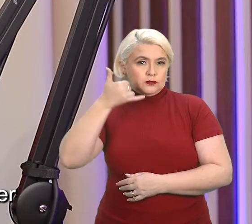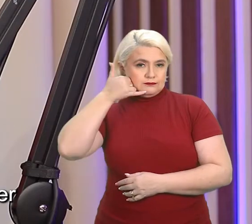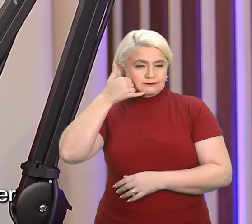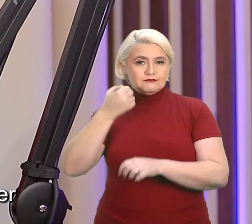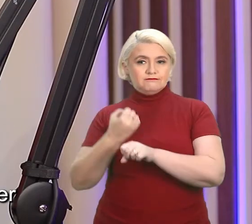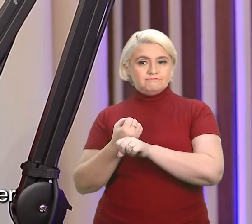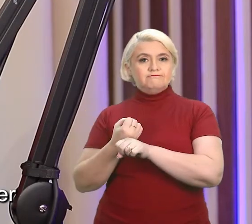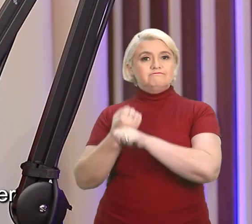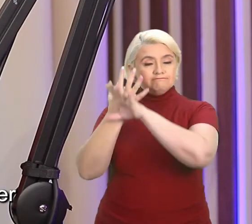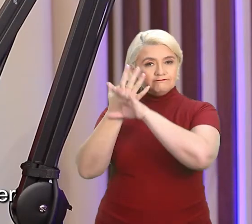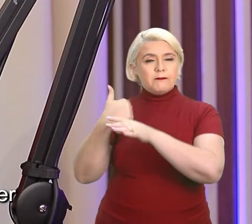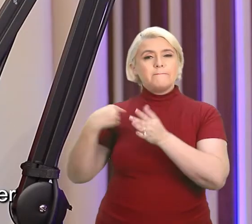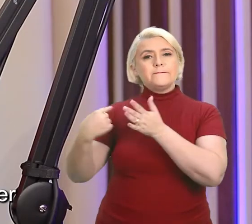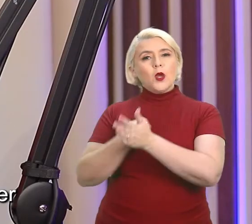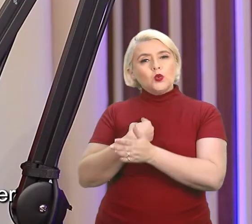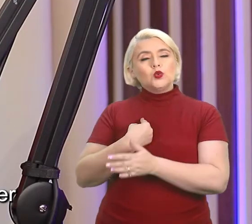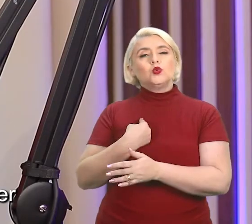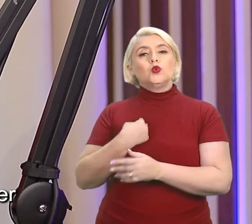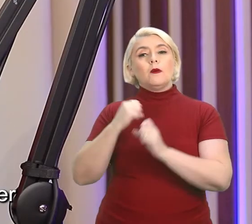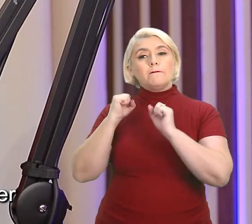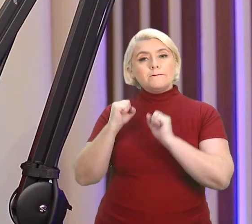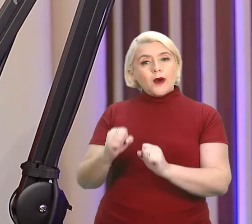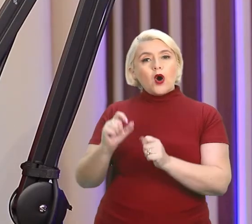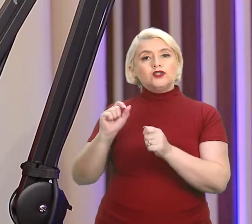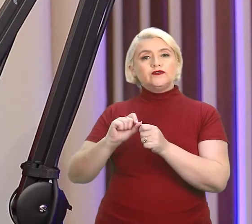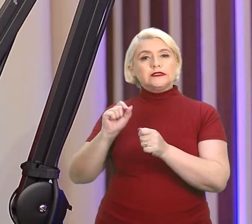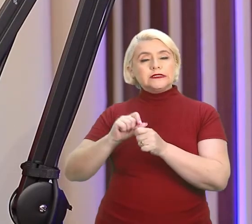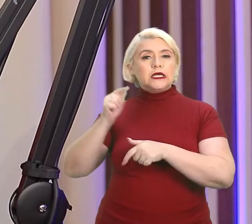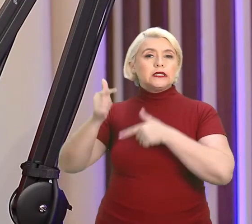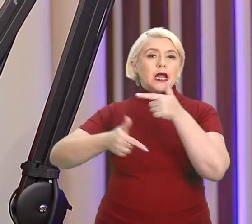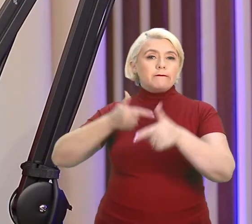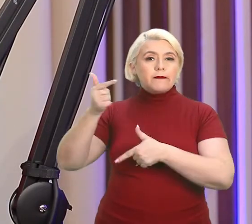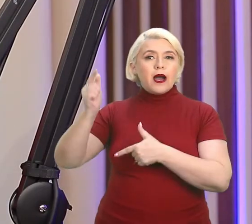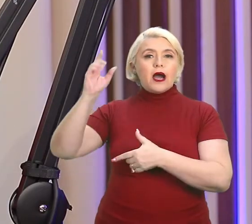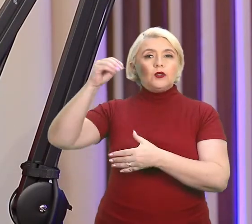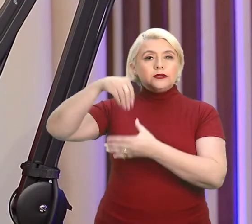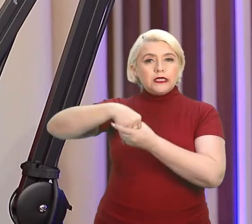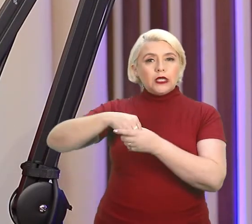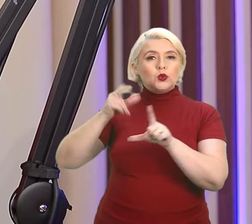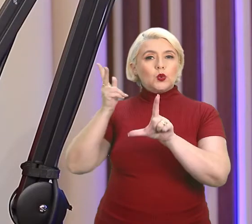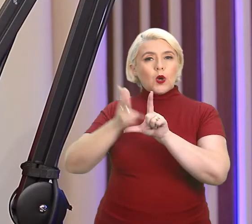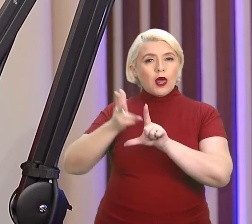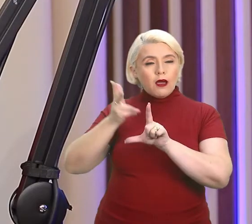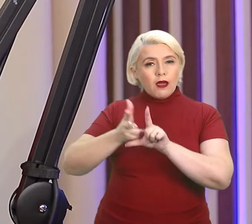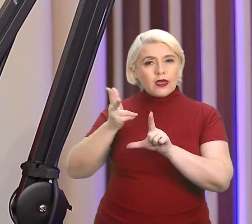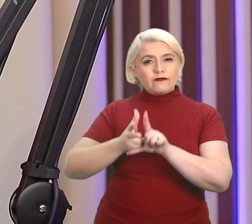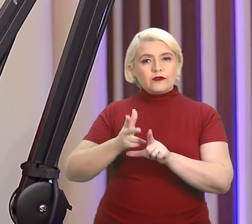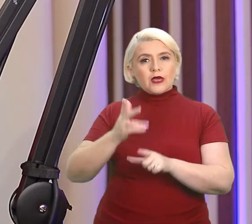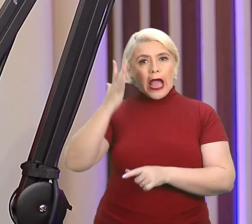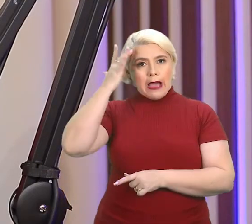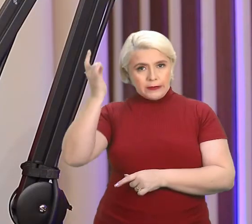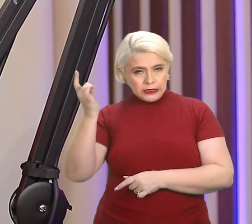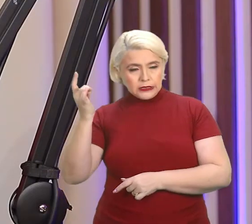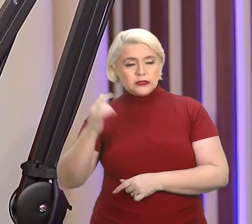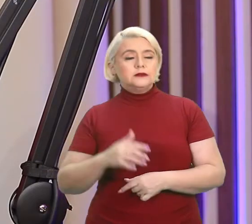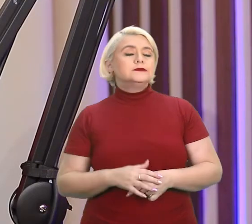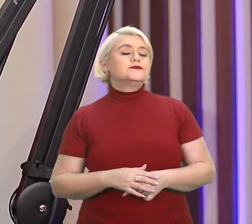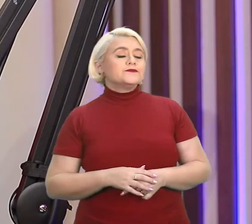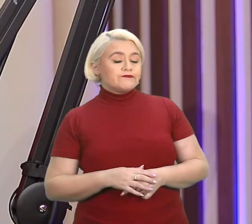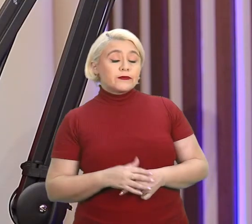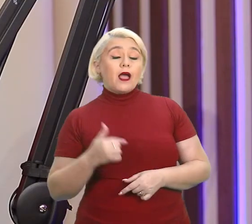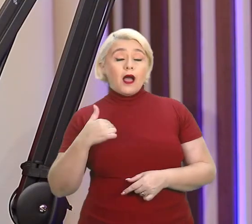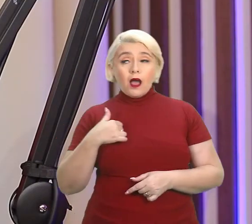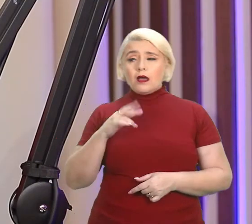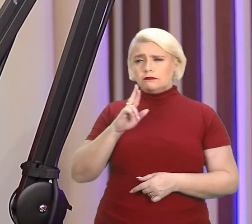ligou e perguntou se eu podia fazer uma interpretação numa live no dia seguinte, né?